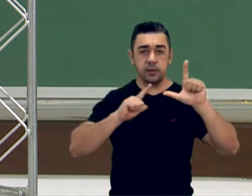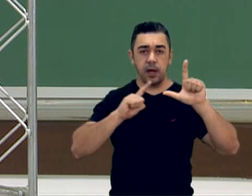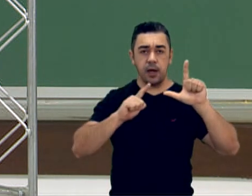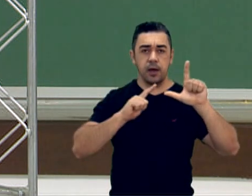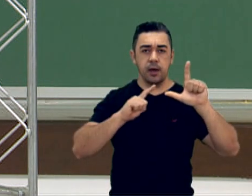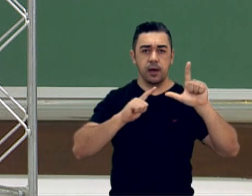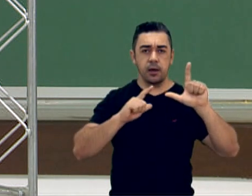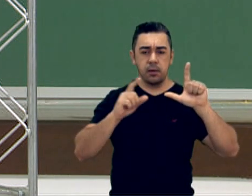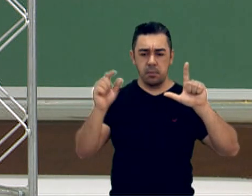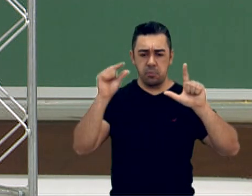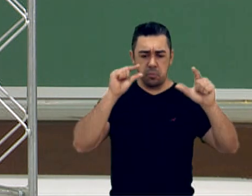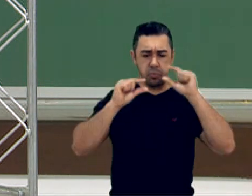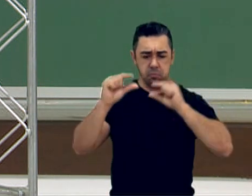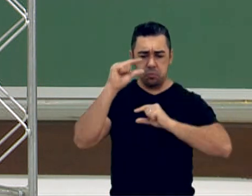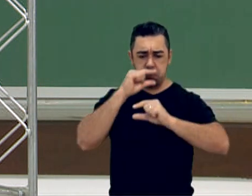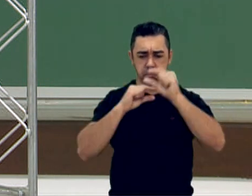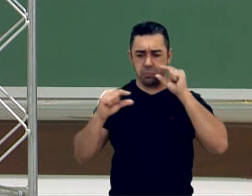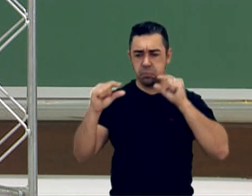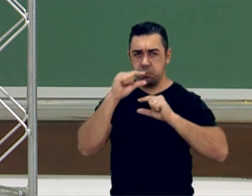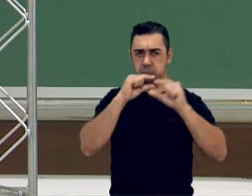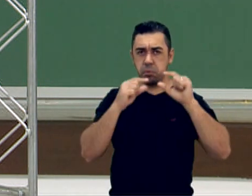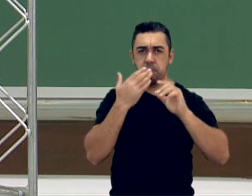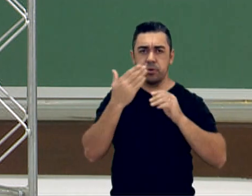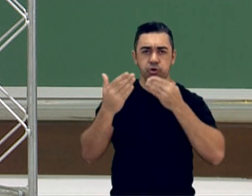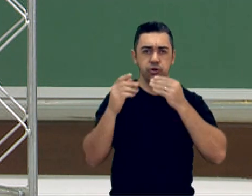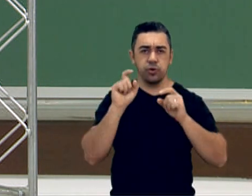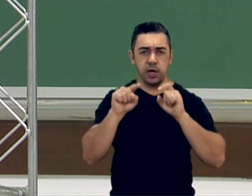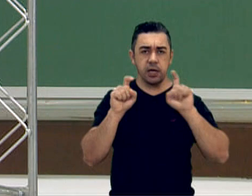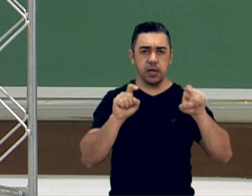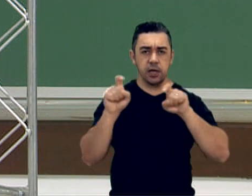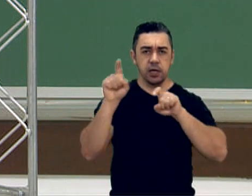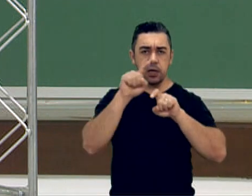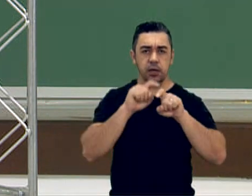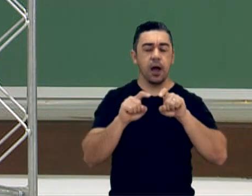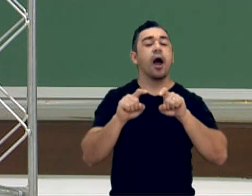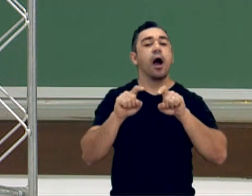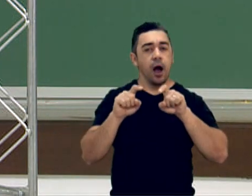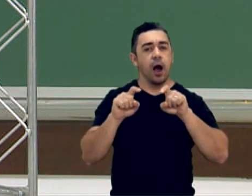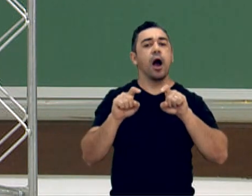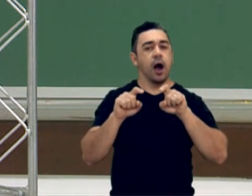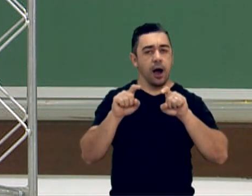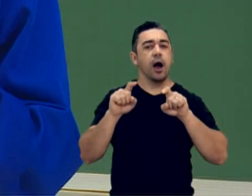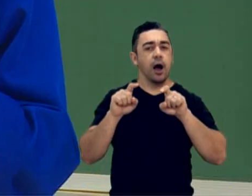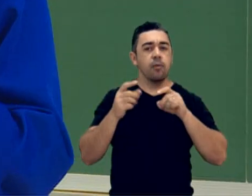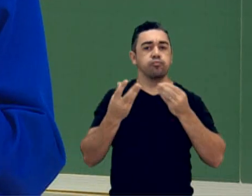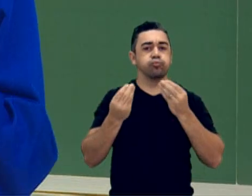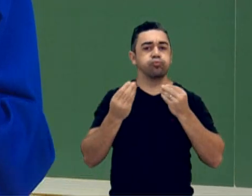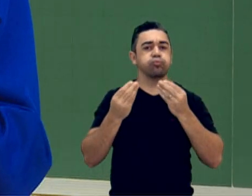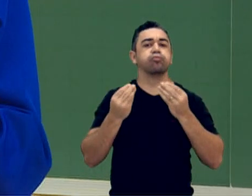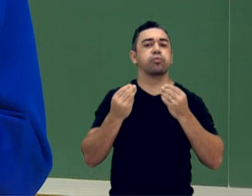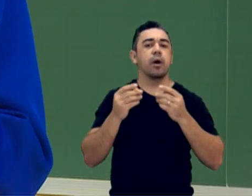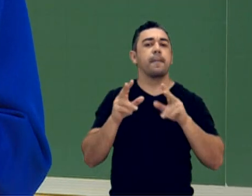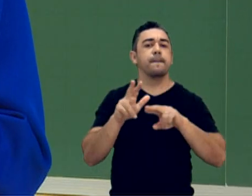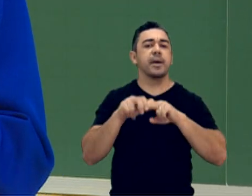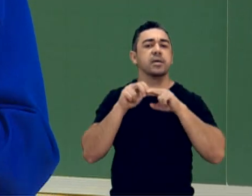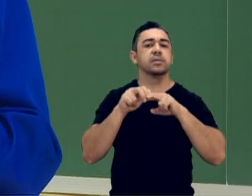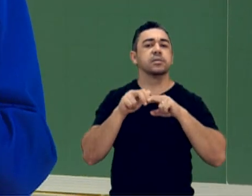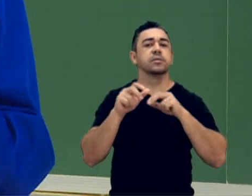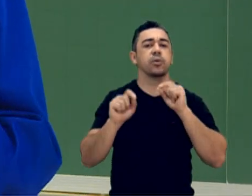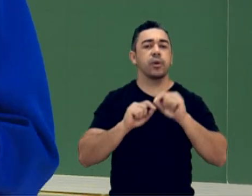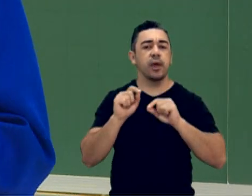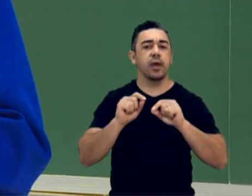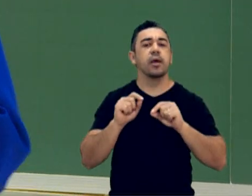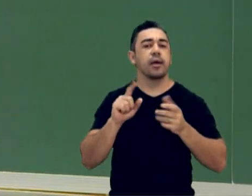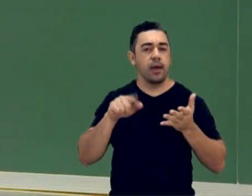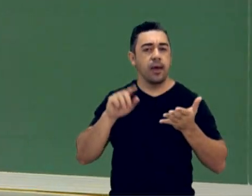pop-ups pulando na sua frente, pedindo para você clicar. Se isso for exagerado, percebam que pode ser uma